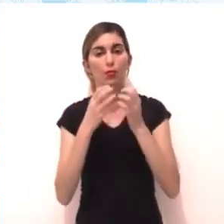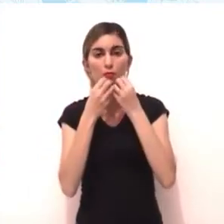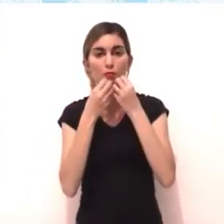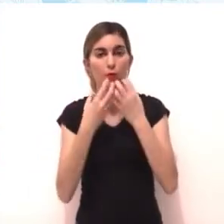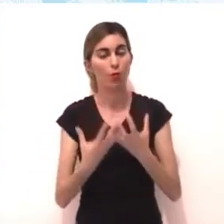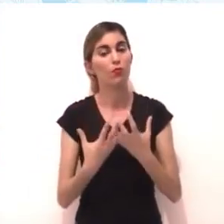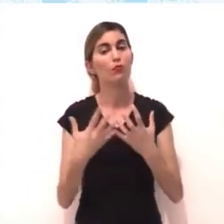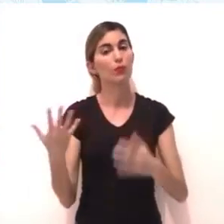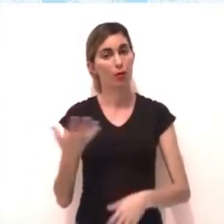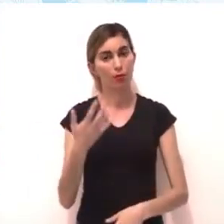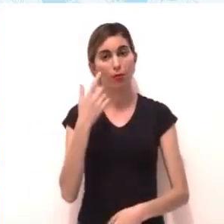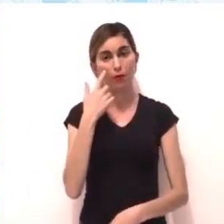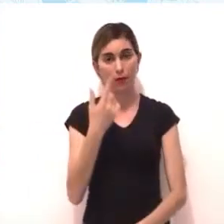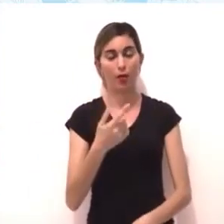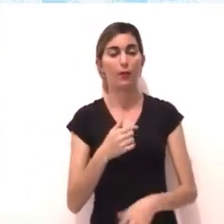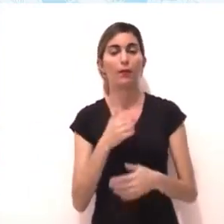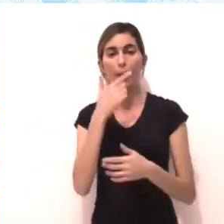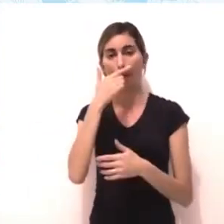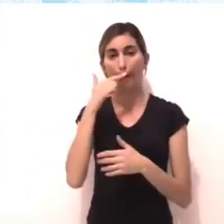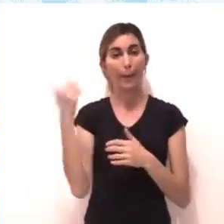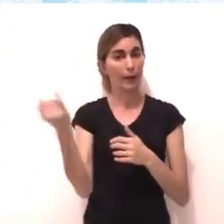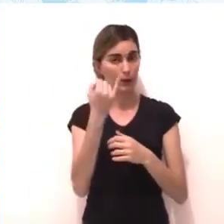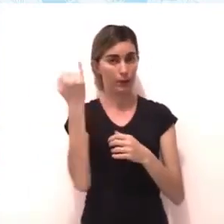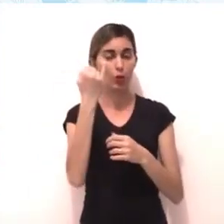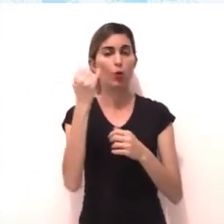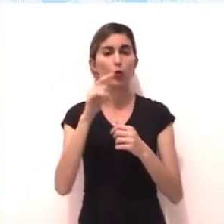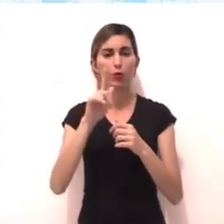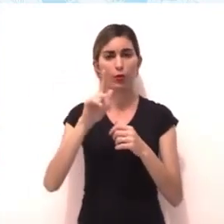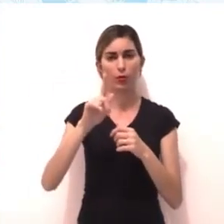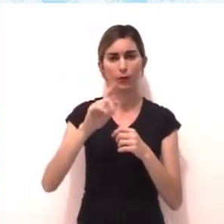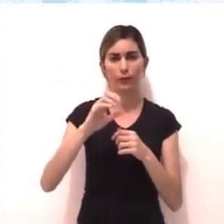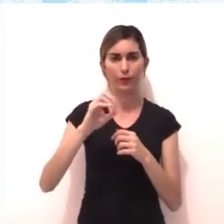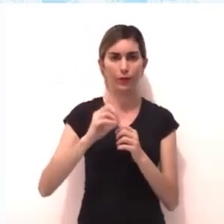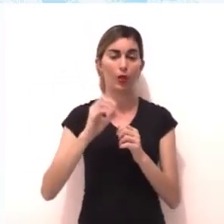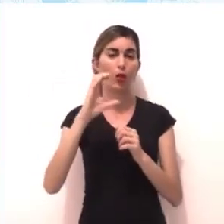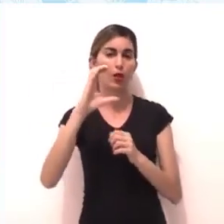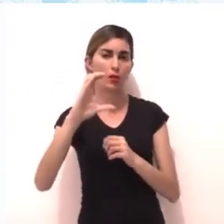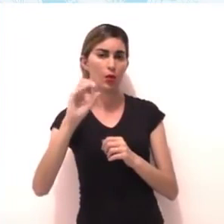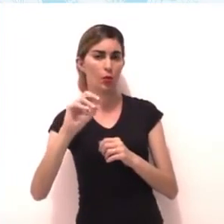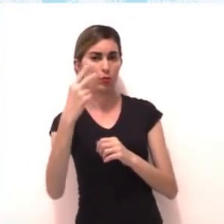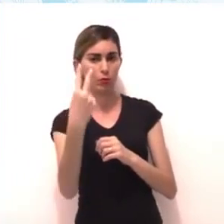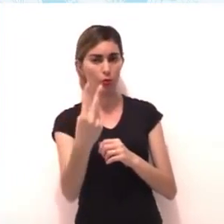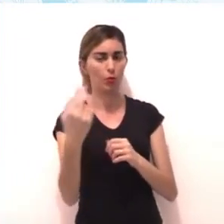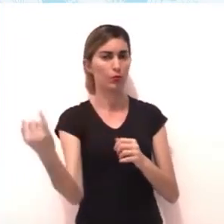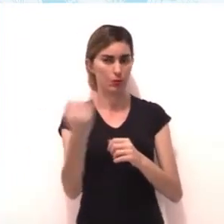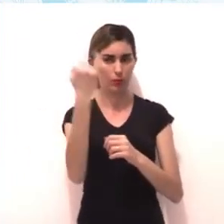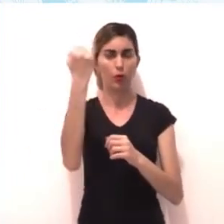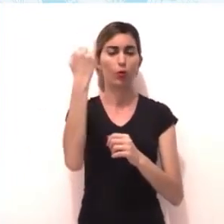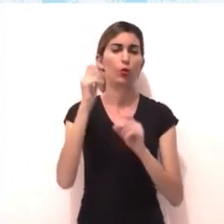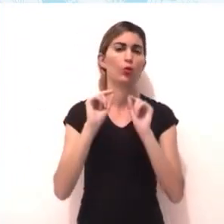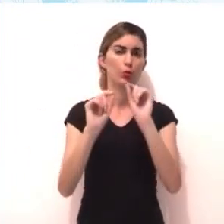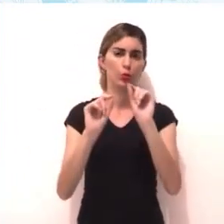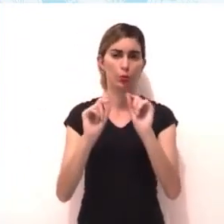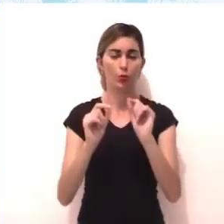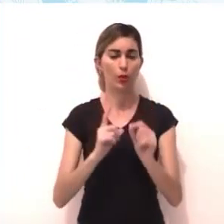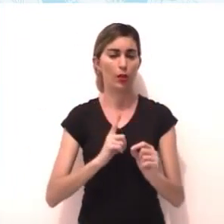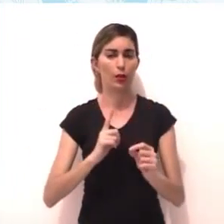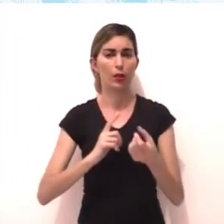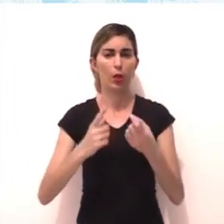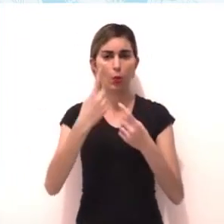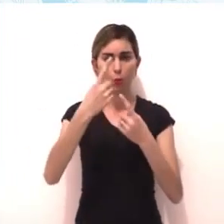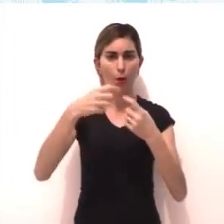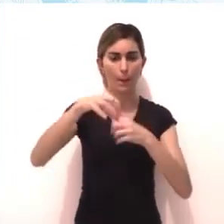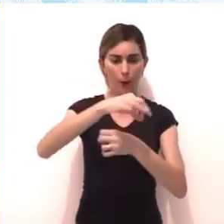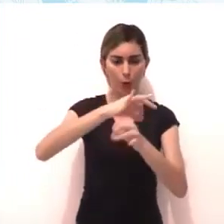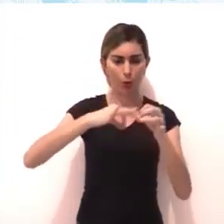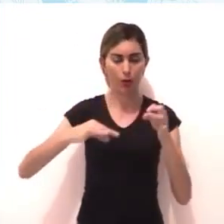Bom, vamos ver agora a importância do gás carbônico. O gás carbônico, ele é formado por uma